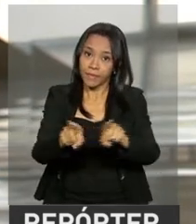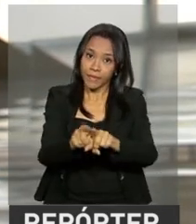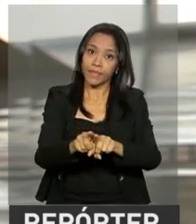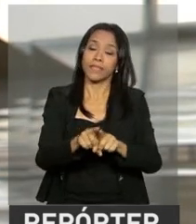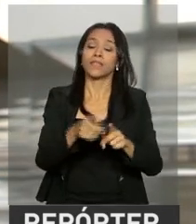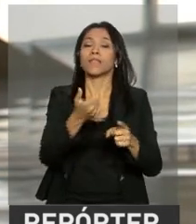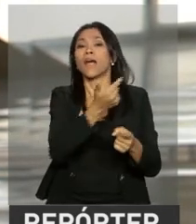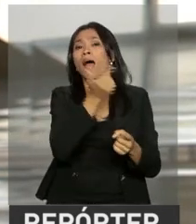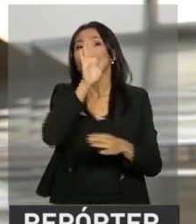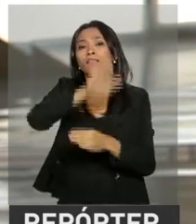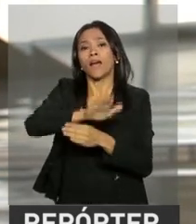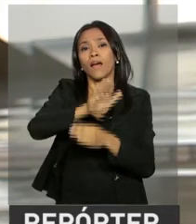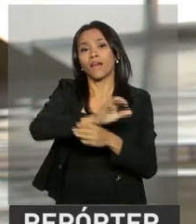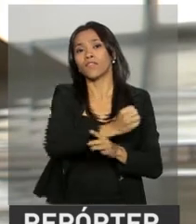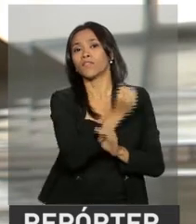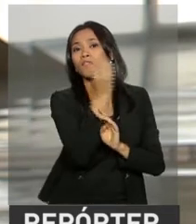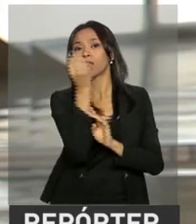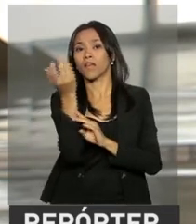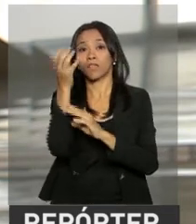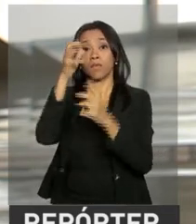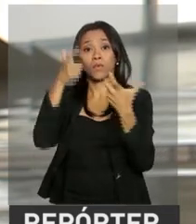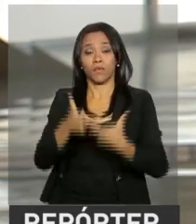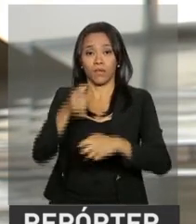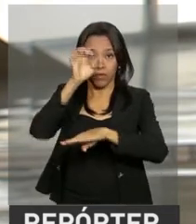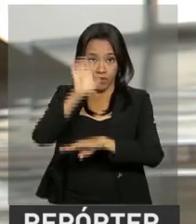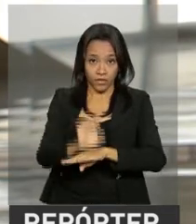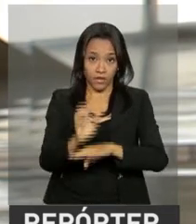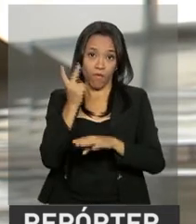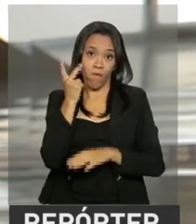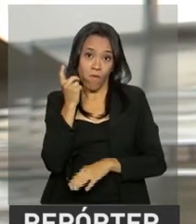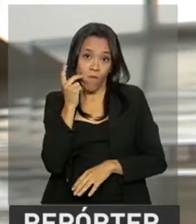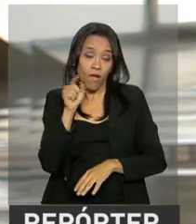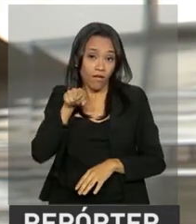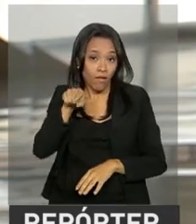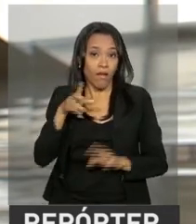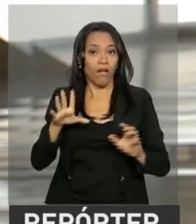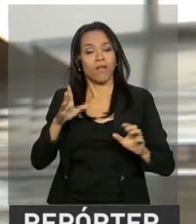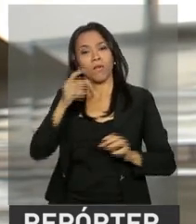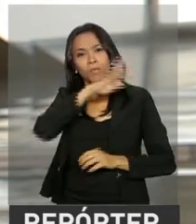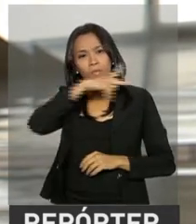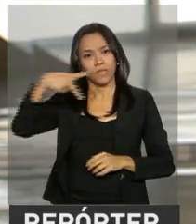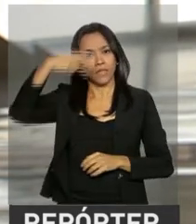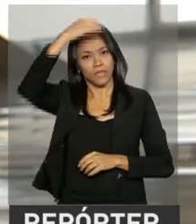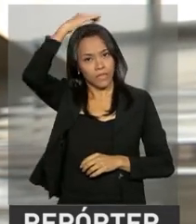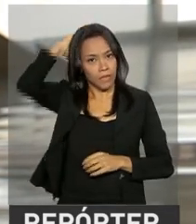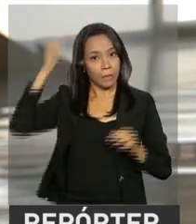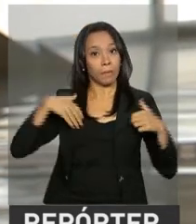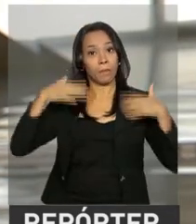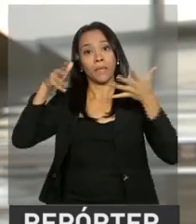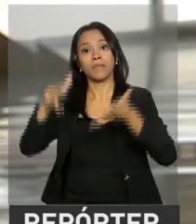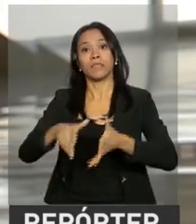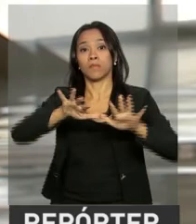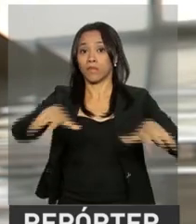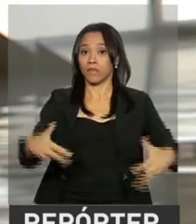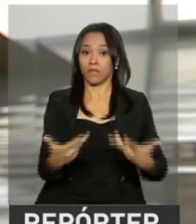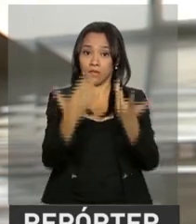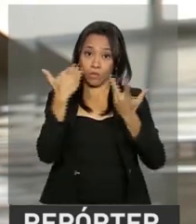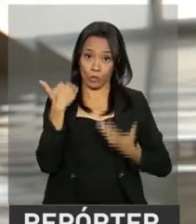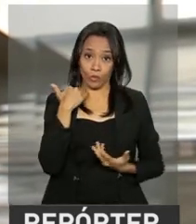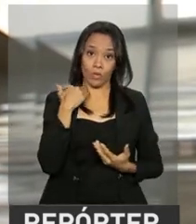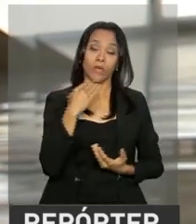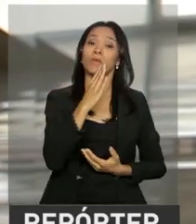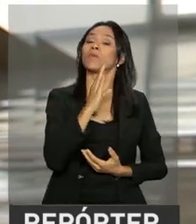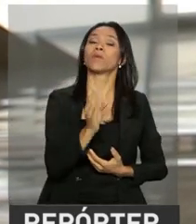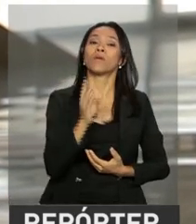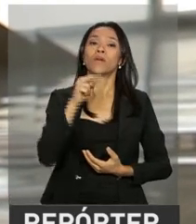embarca para fortaleza no ceará onde participa de cerimônia no banco do nordeste a volta para brasília